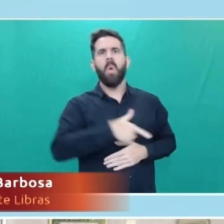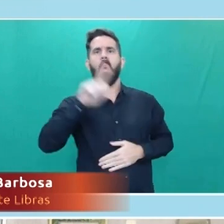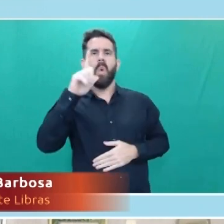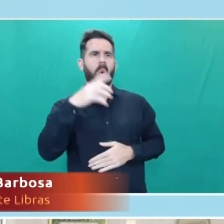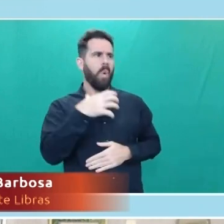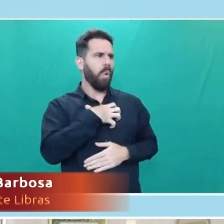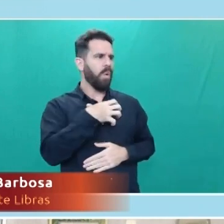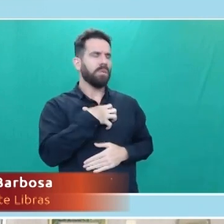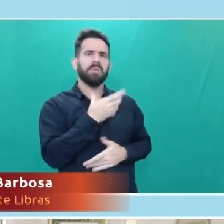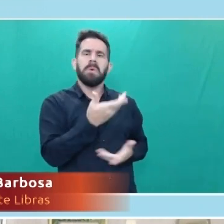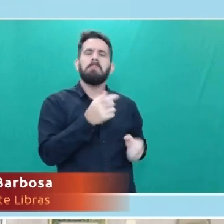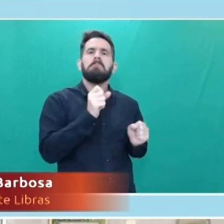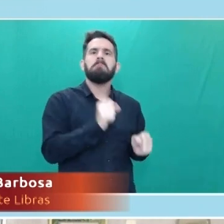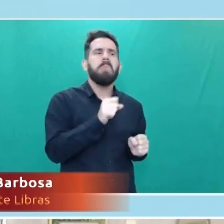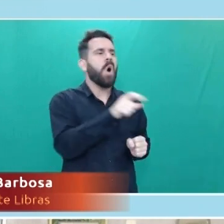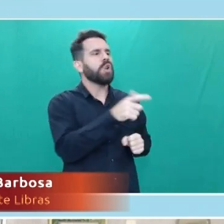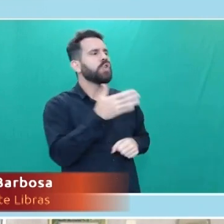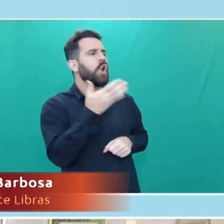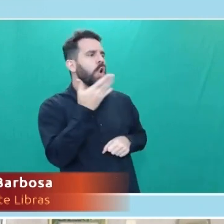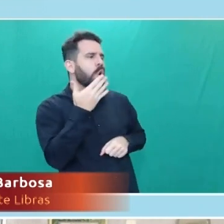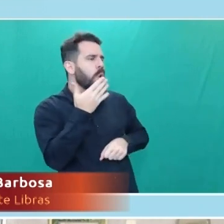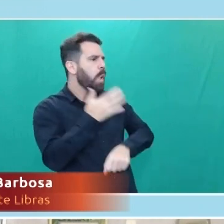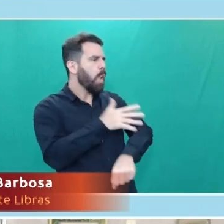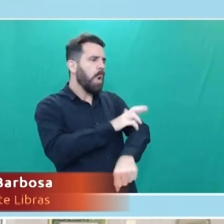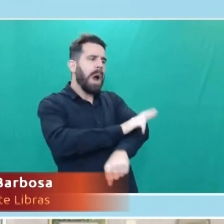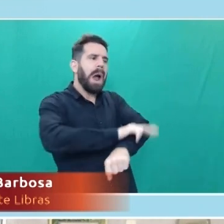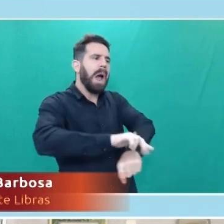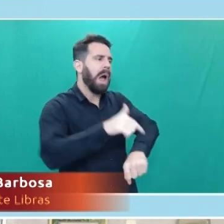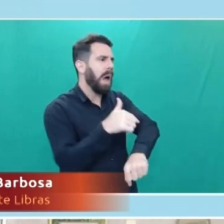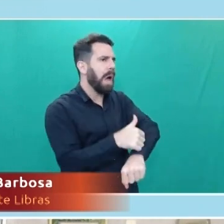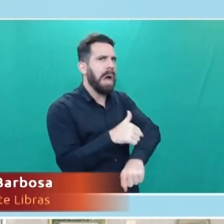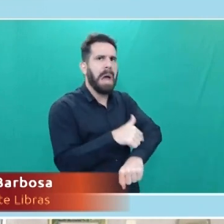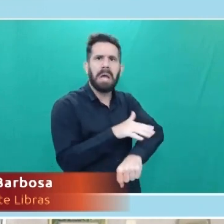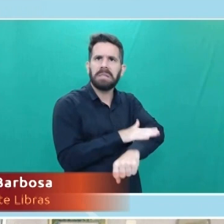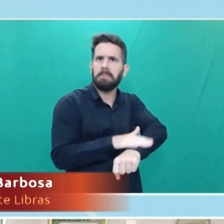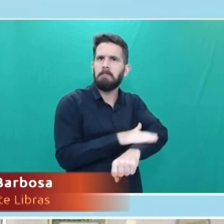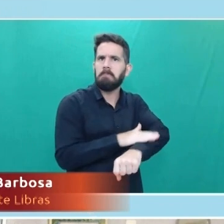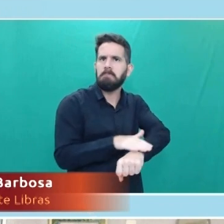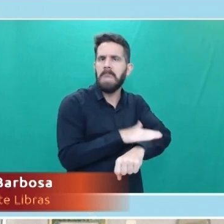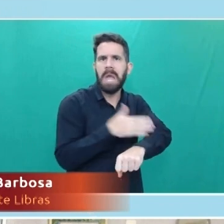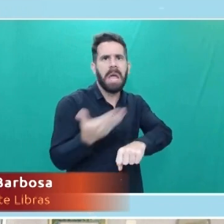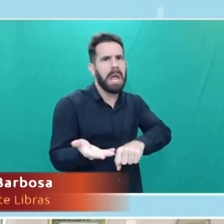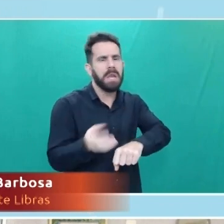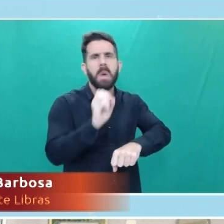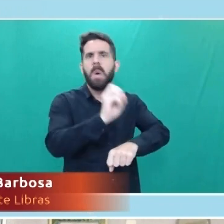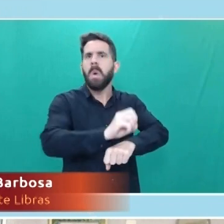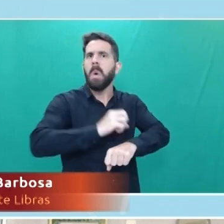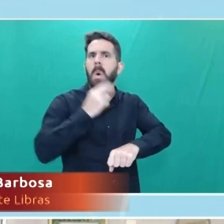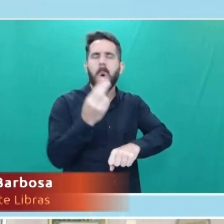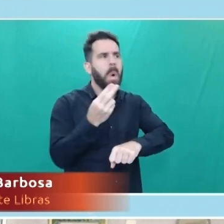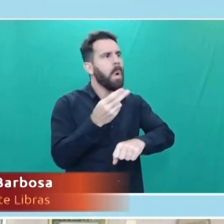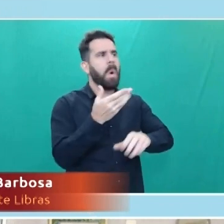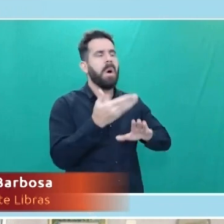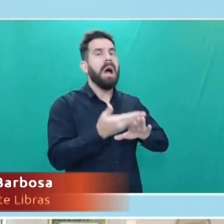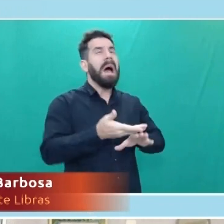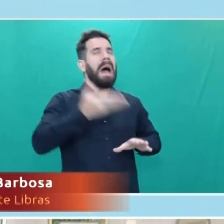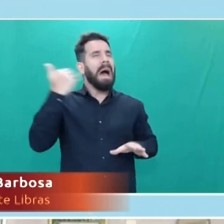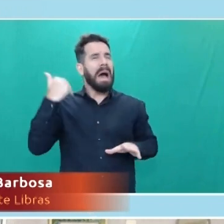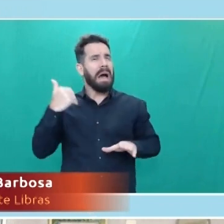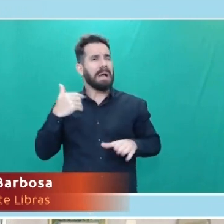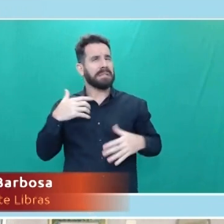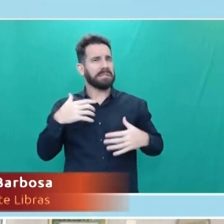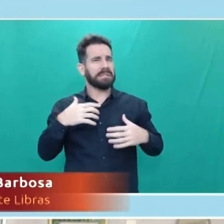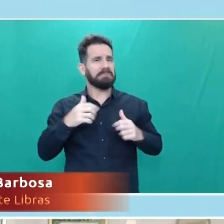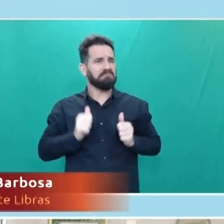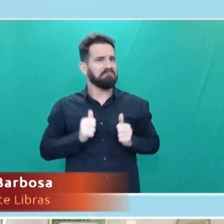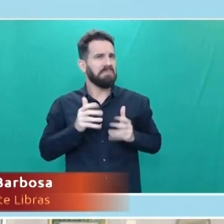da sua cor, da cor da sua pele, que muitas vezes são condutas que antes eram consideradas